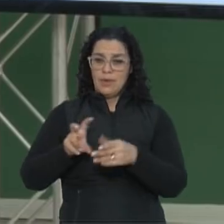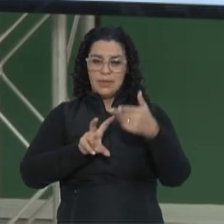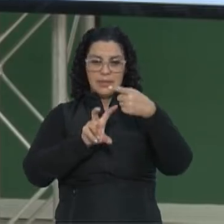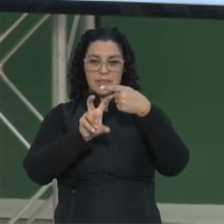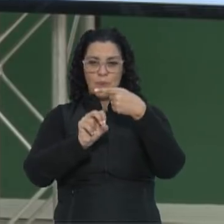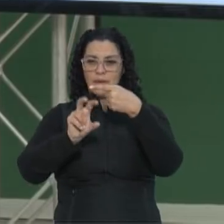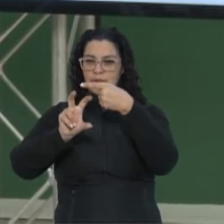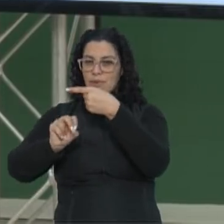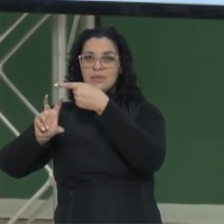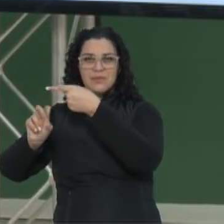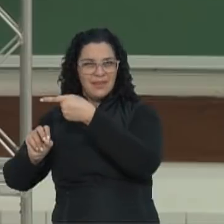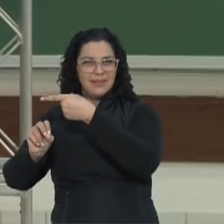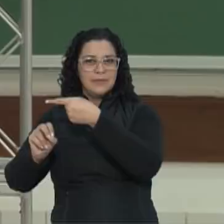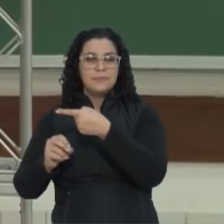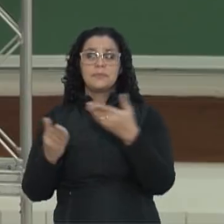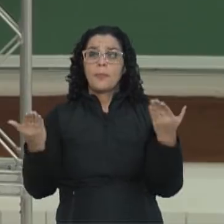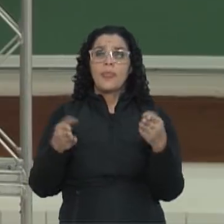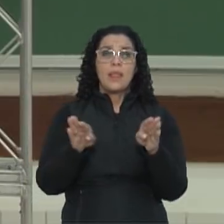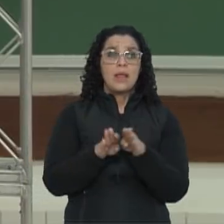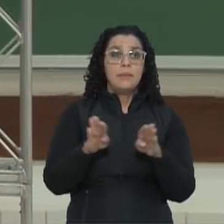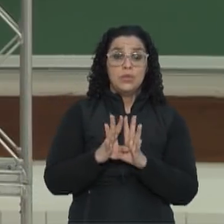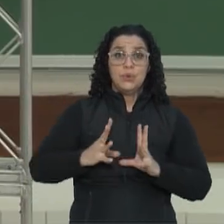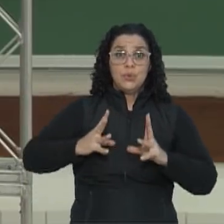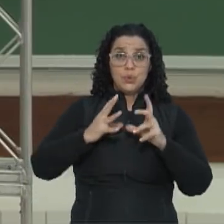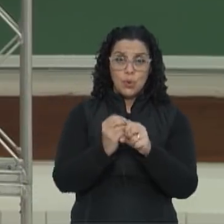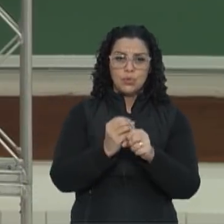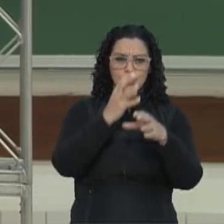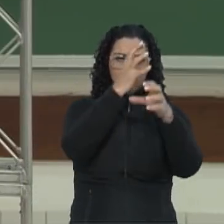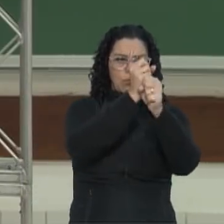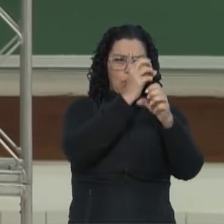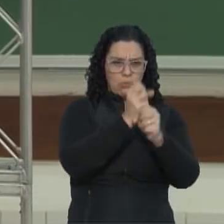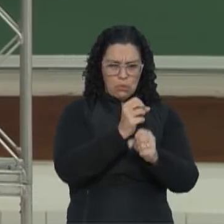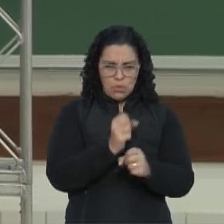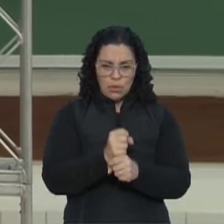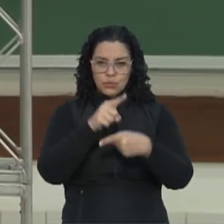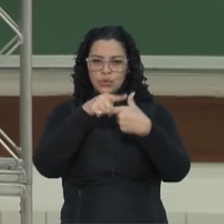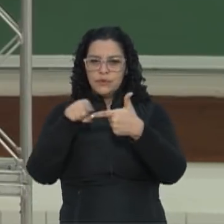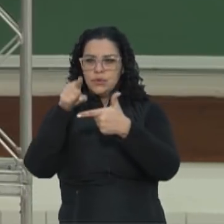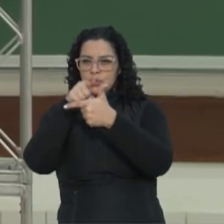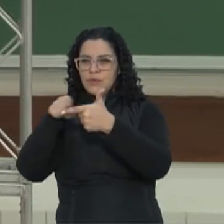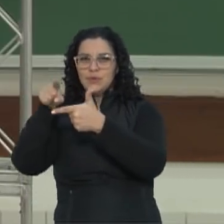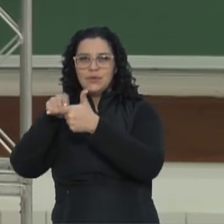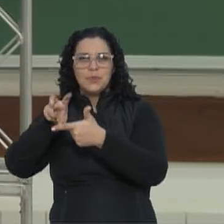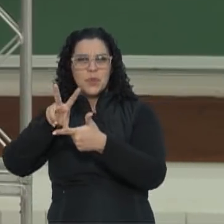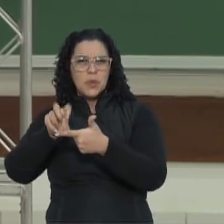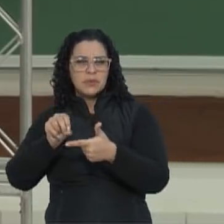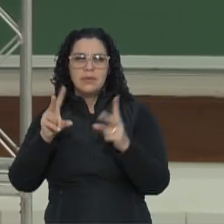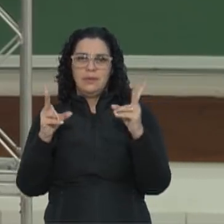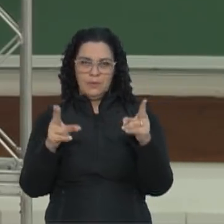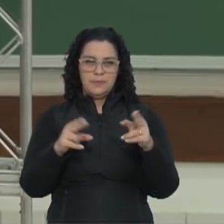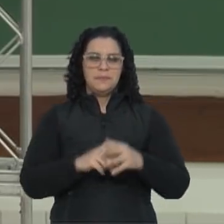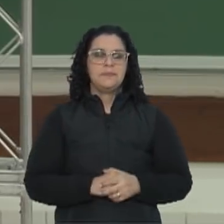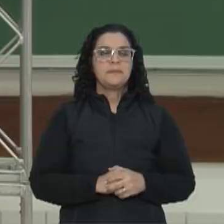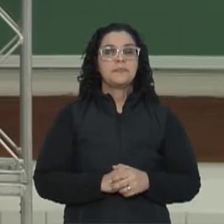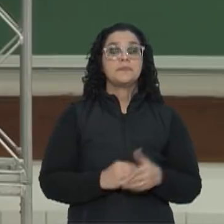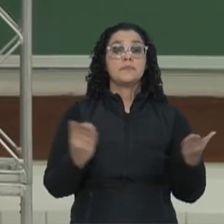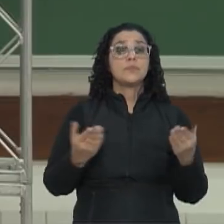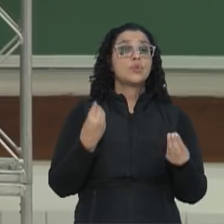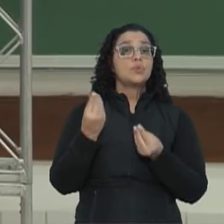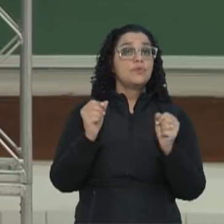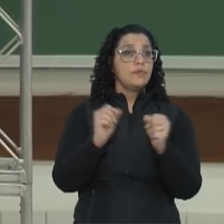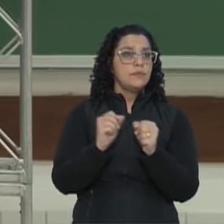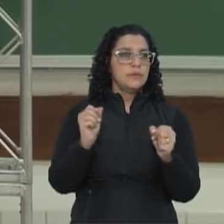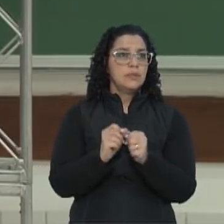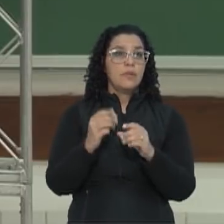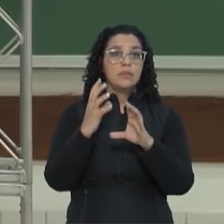50 avos. Né? Como se eu pegasse todos os inteiros e dividisse em 50 partezinhas. E aí eu vou fazer o